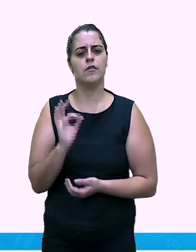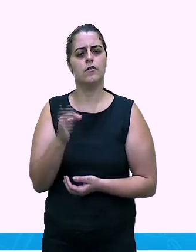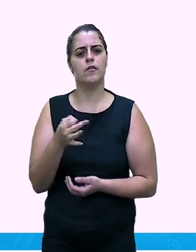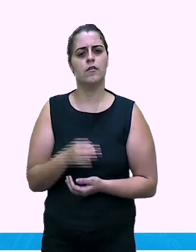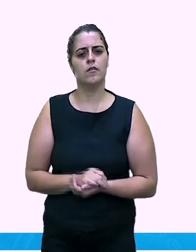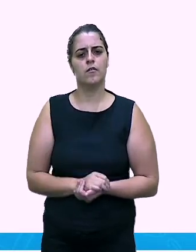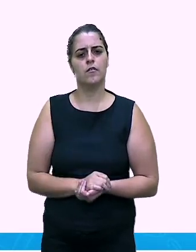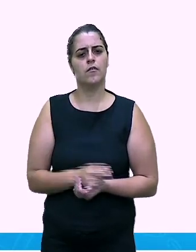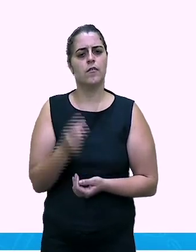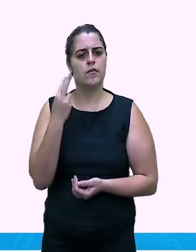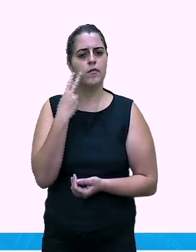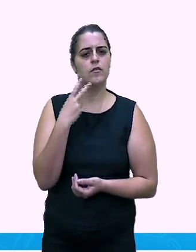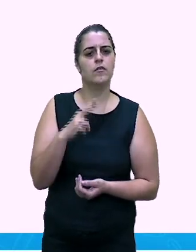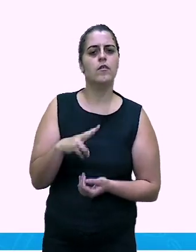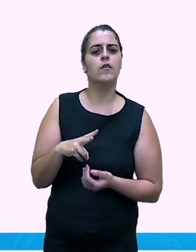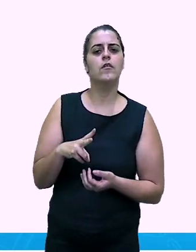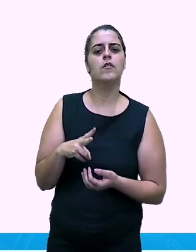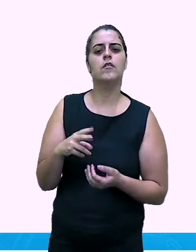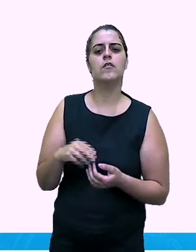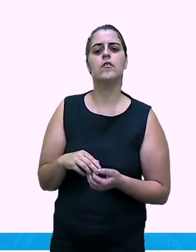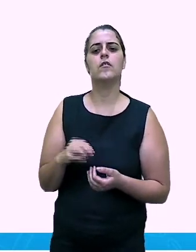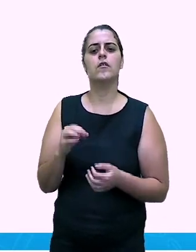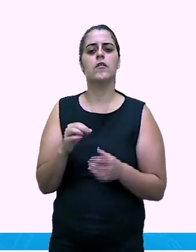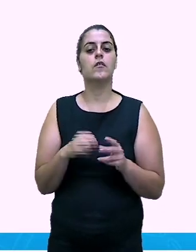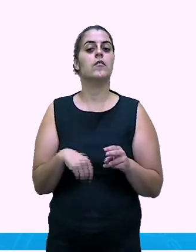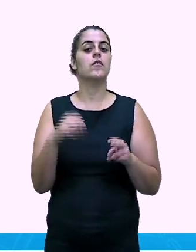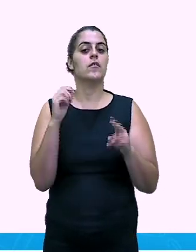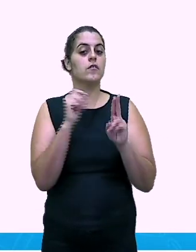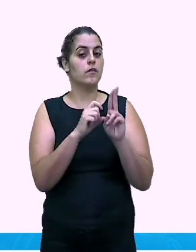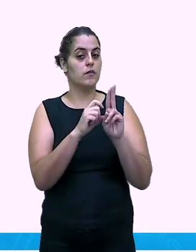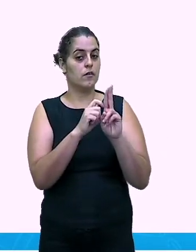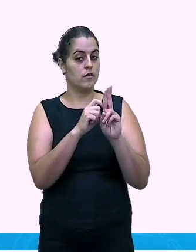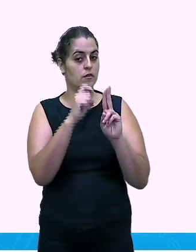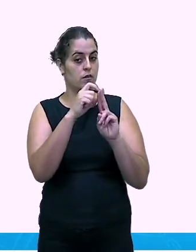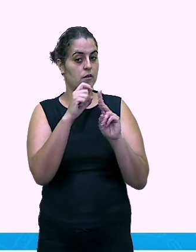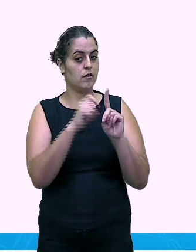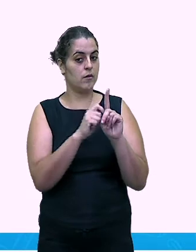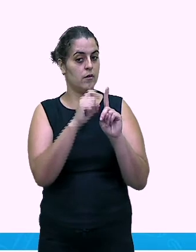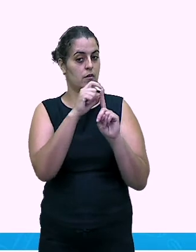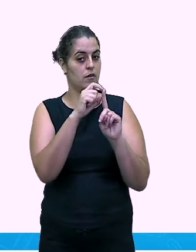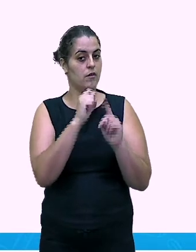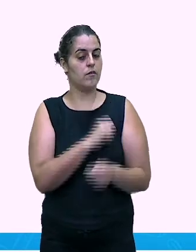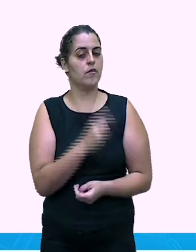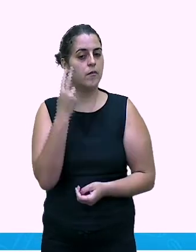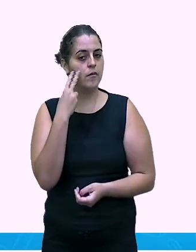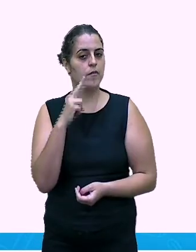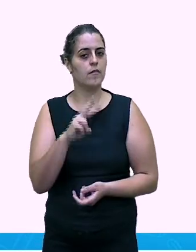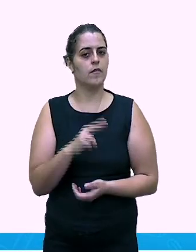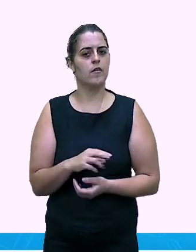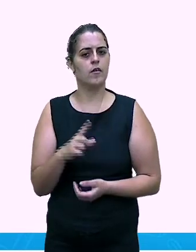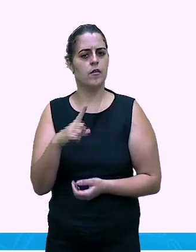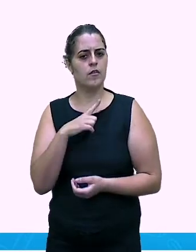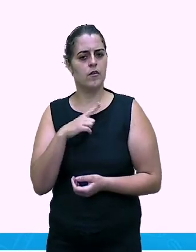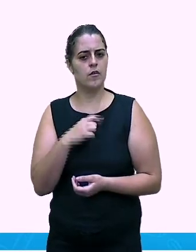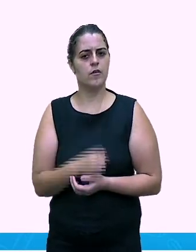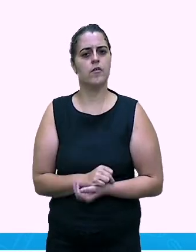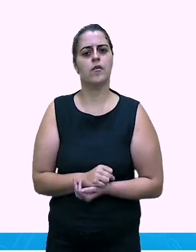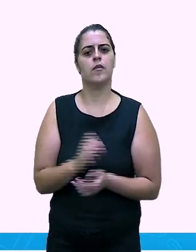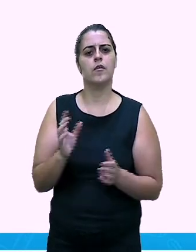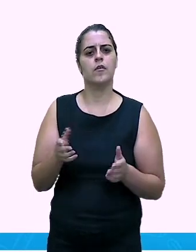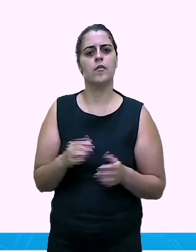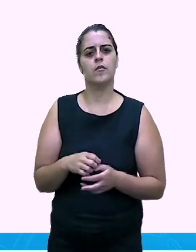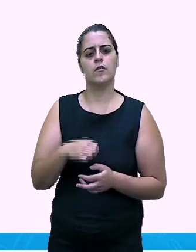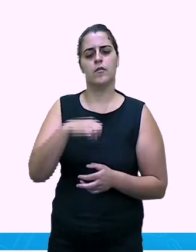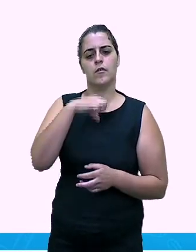exata, analisando também da dezena para a unidade. Vamos olhar agora o seguinte. Eu tenho aí